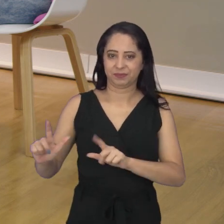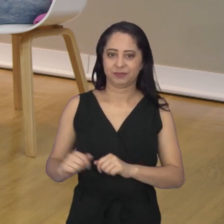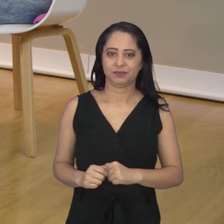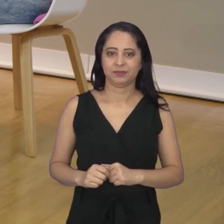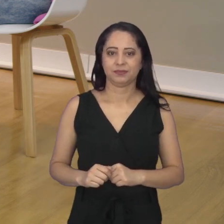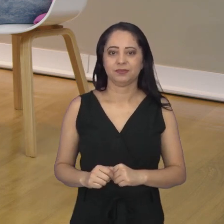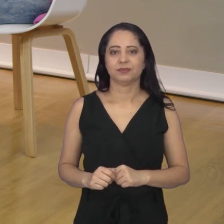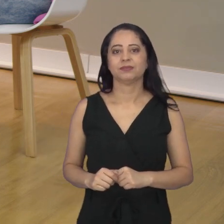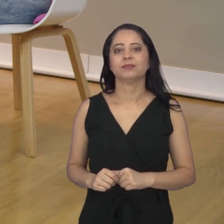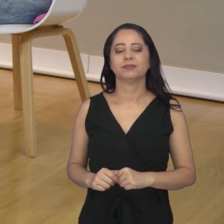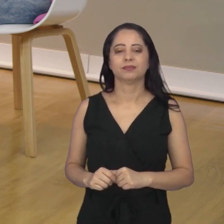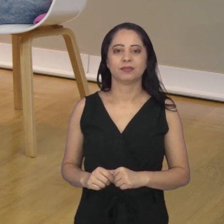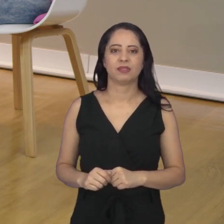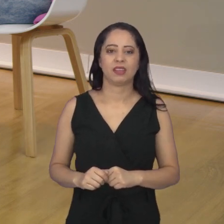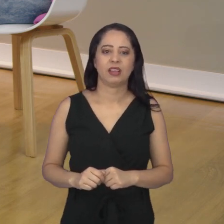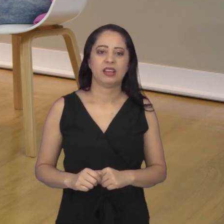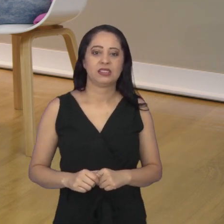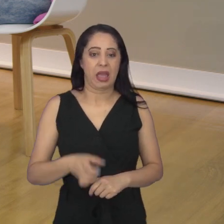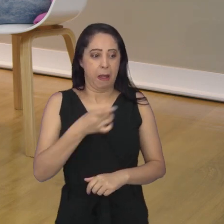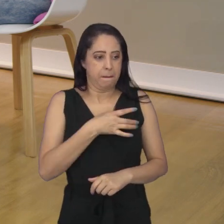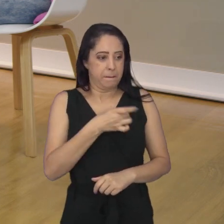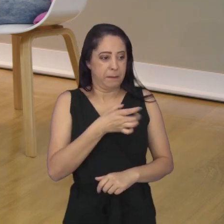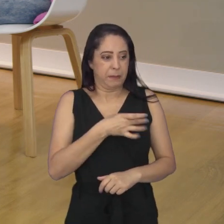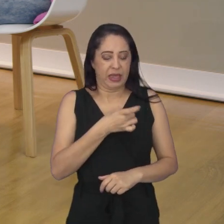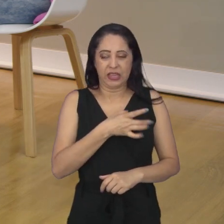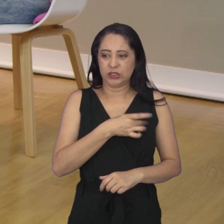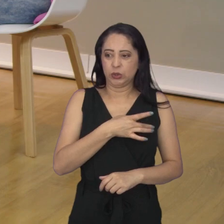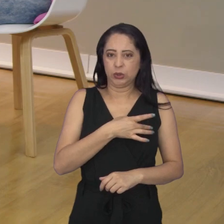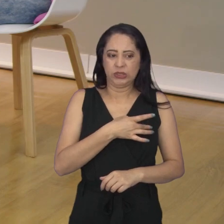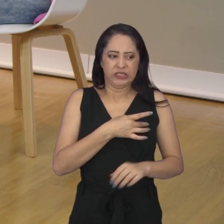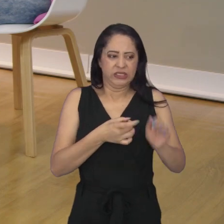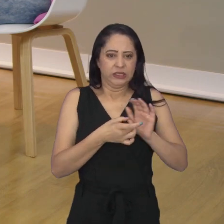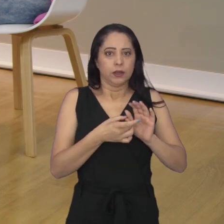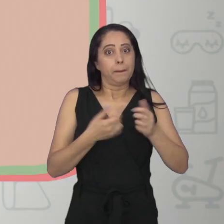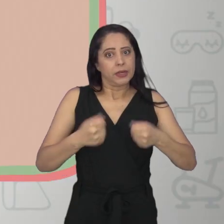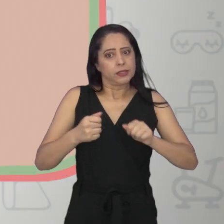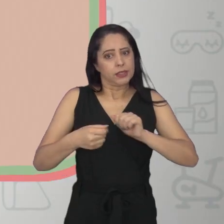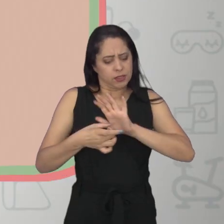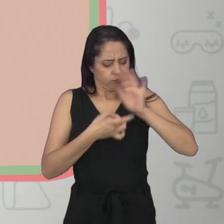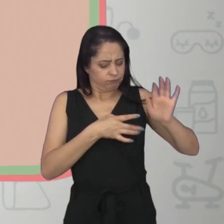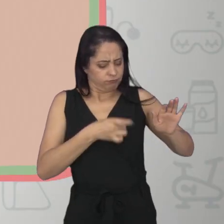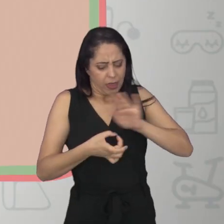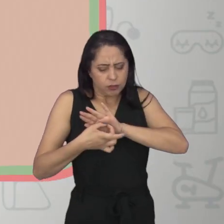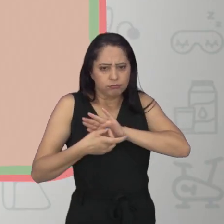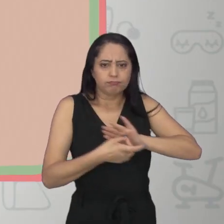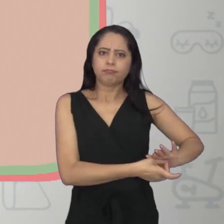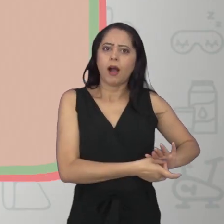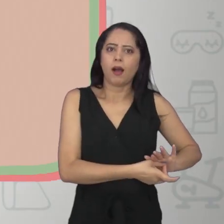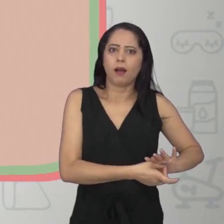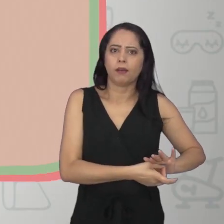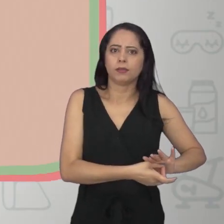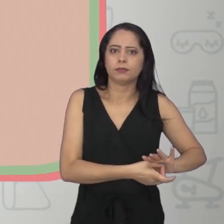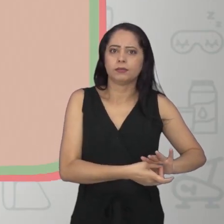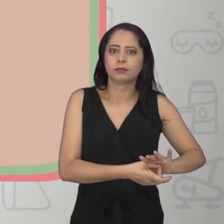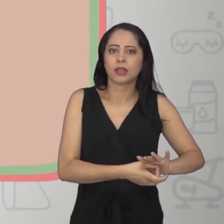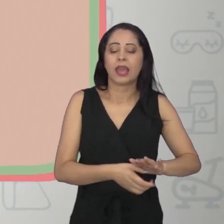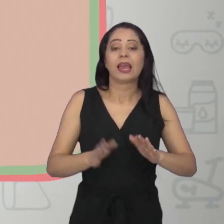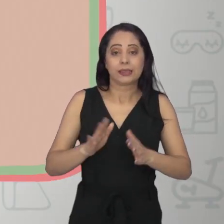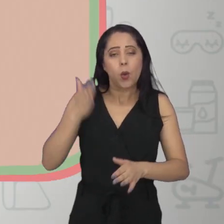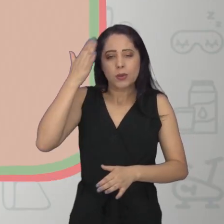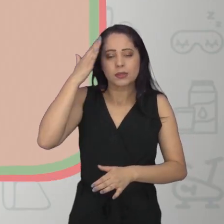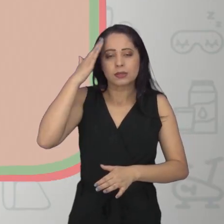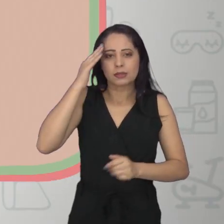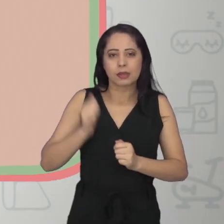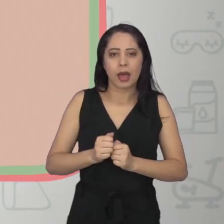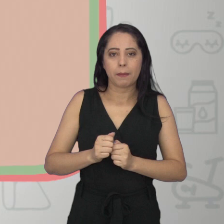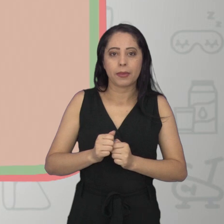favor. Não fuja do medo. Nada de fugir, né, Mari? Nada de fugir, em frente, entenda. O medo de falar em público é o segundo